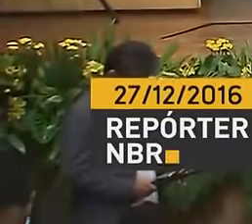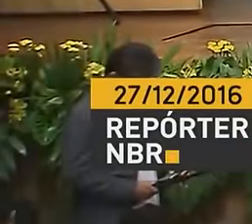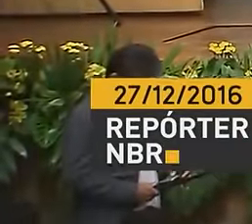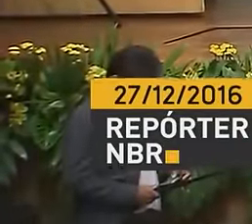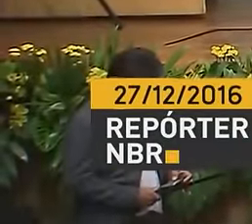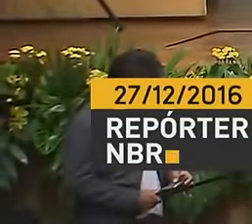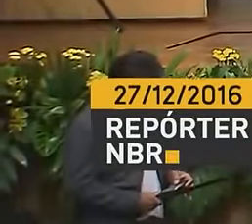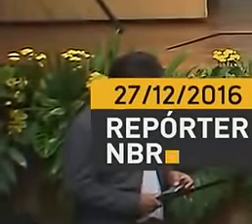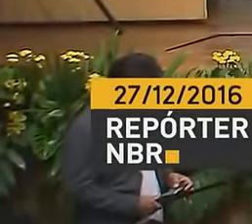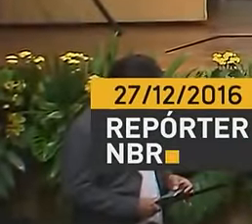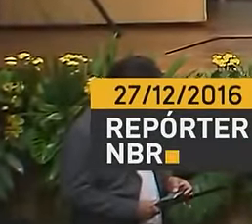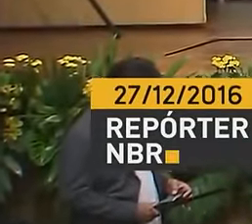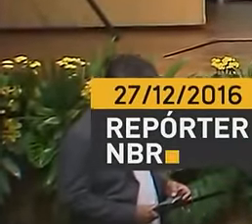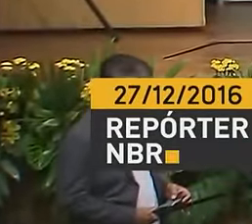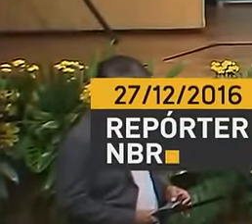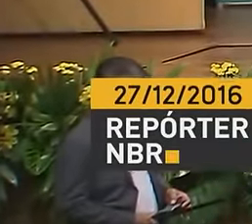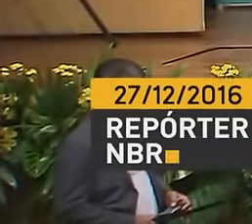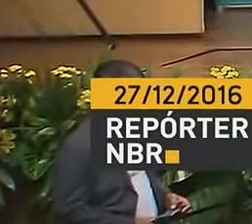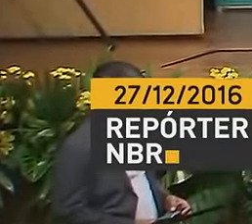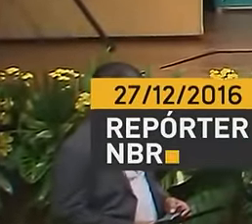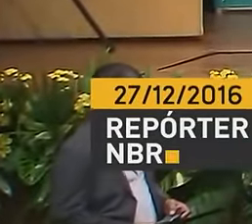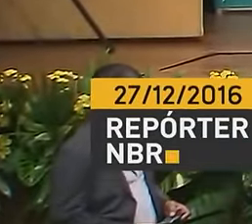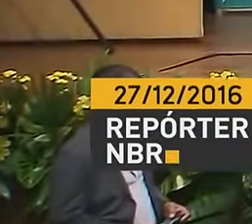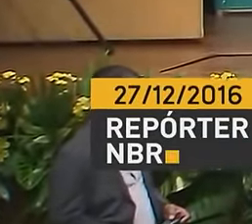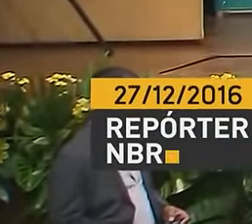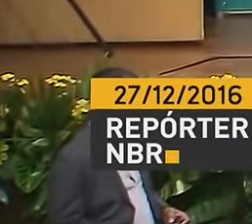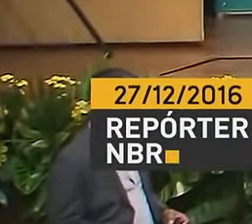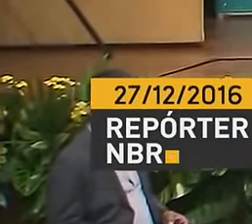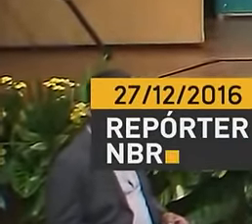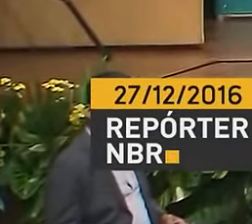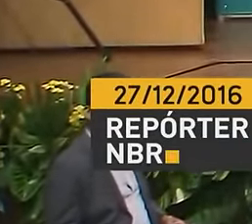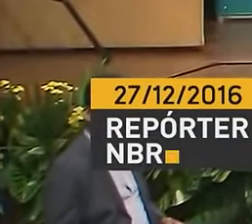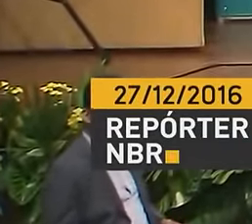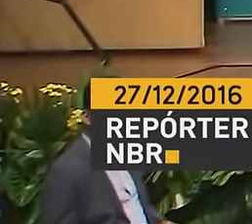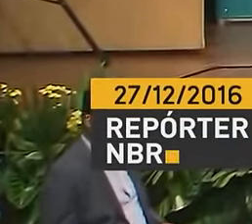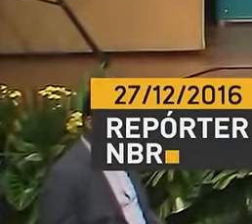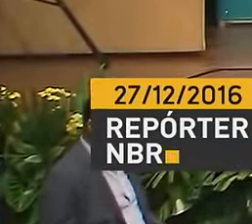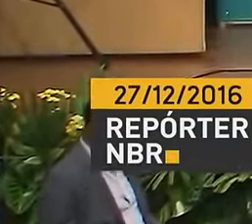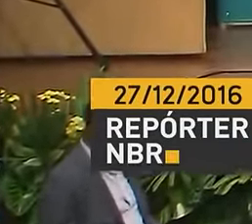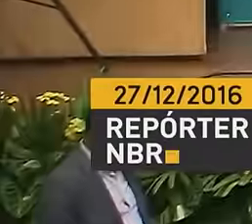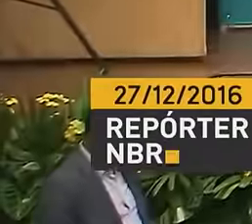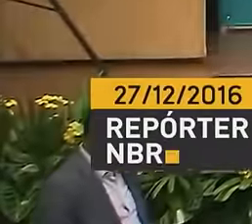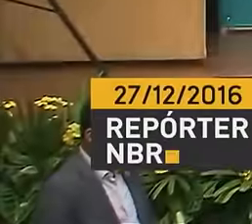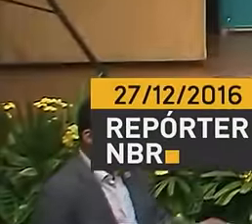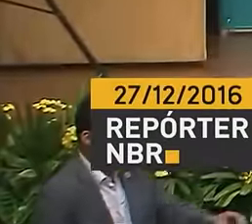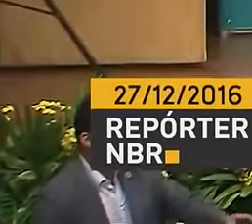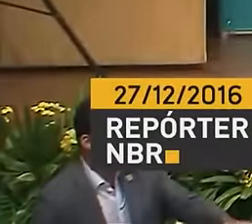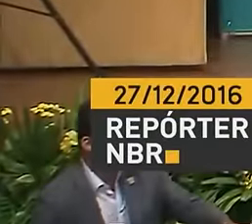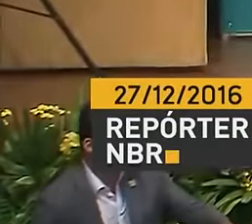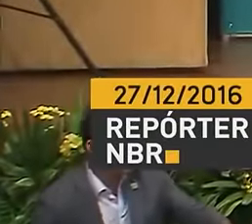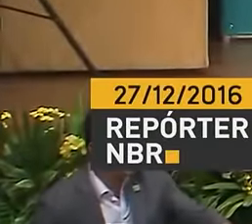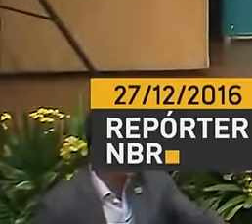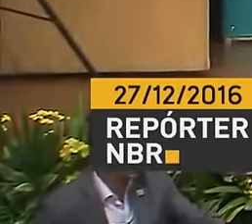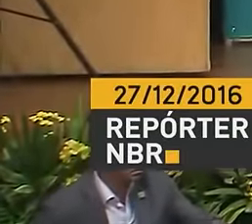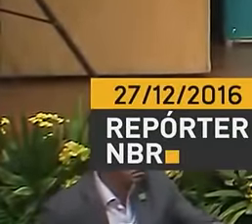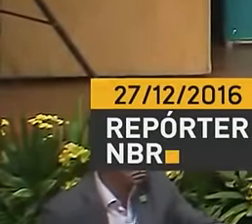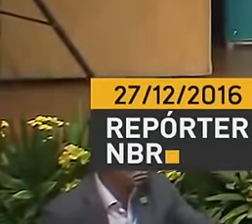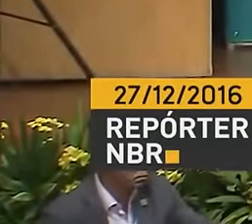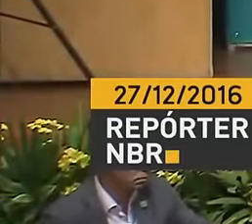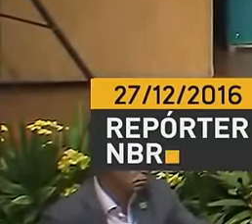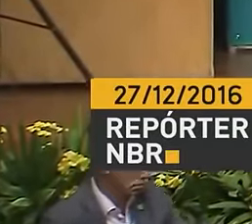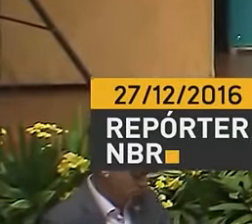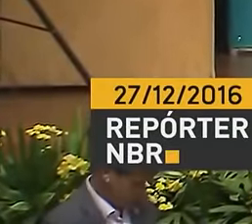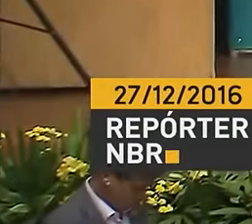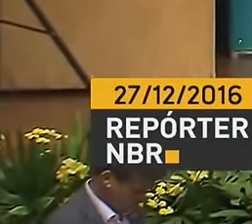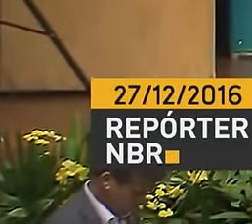fico por registrar que aqui estamos em mais uma agenda Positiva em mais